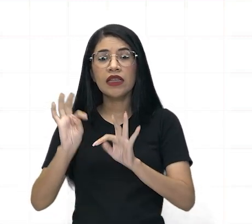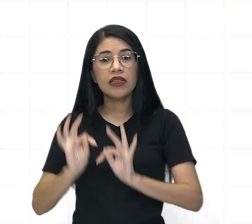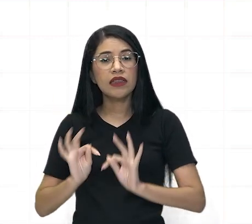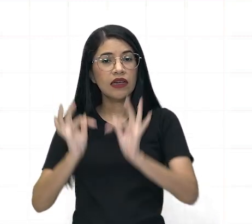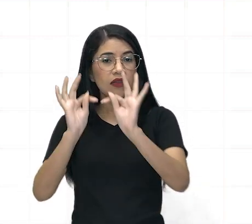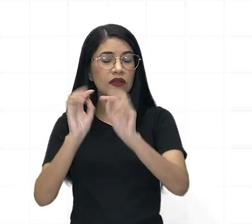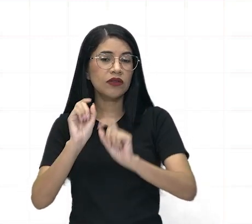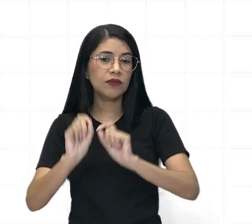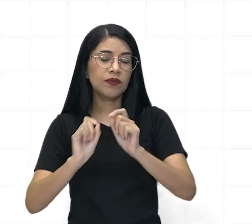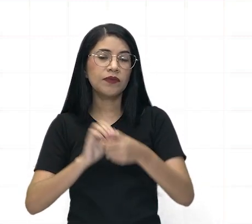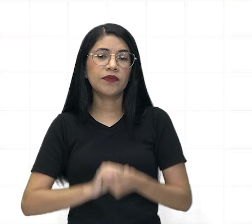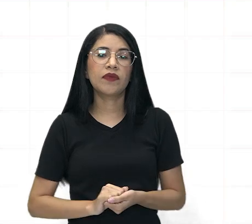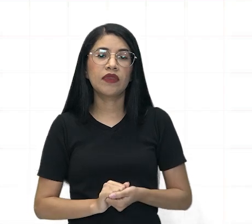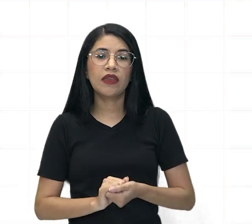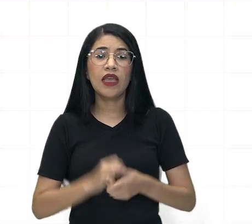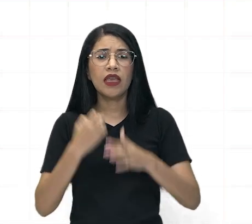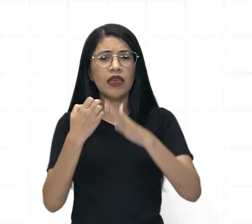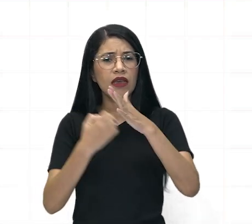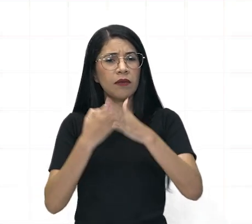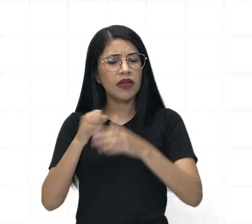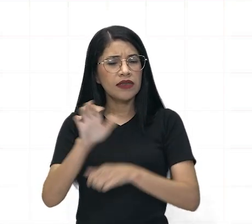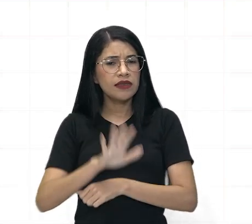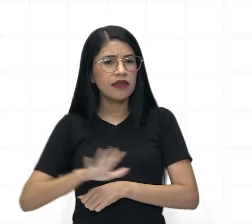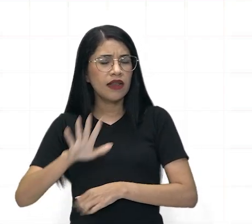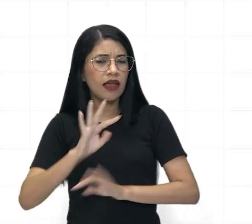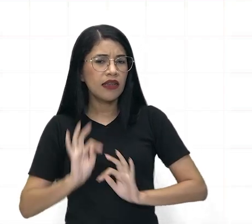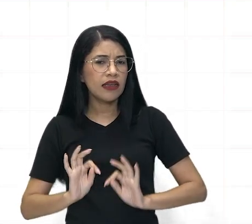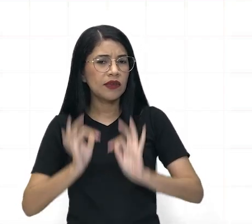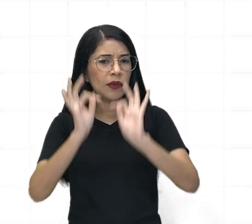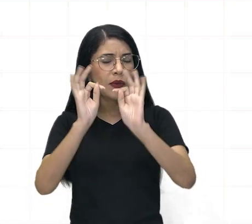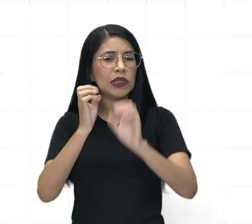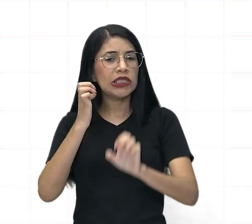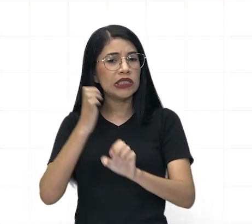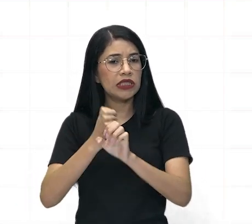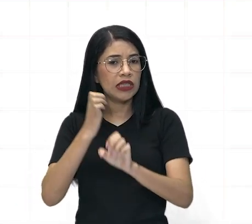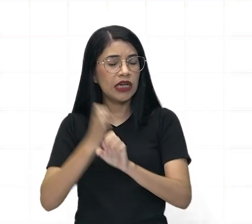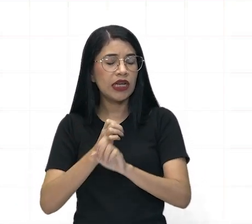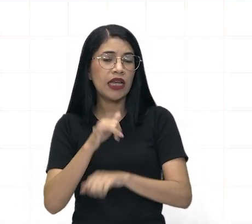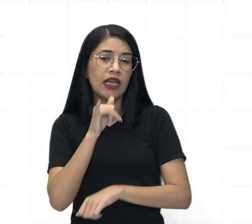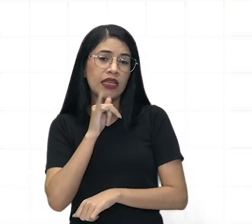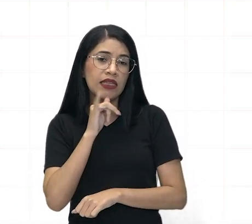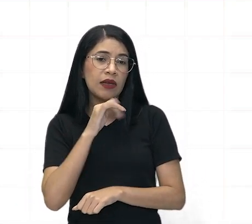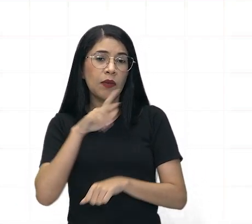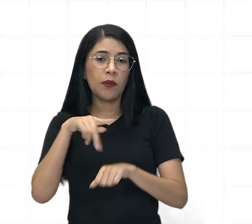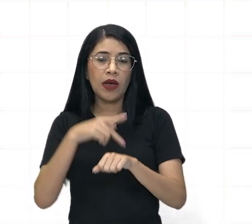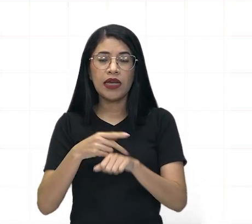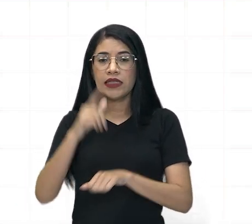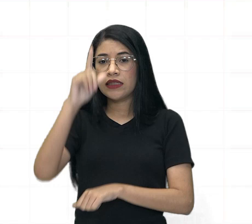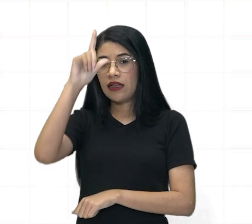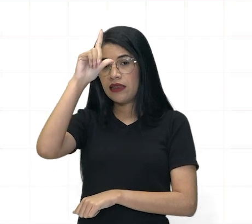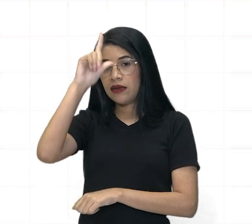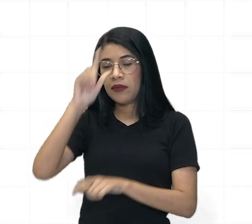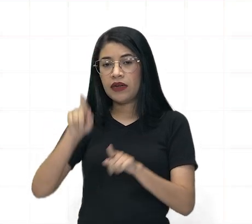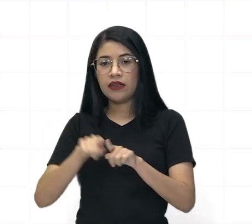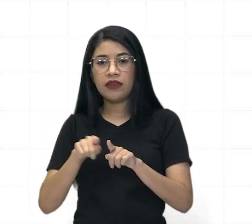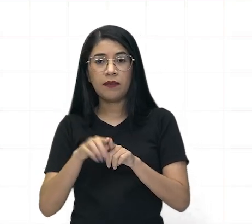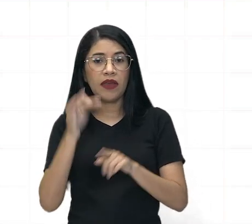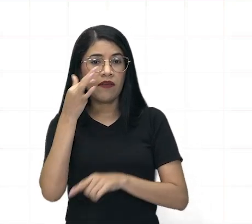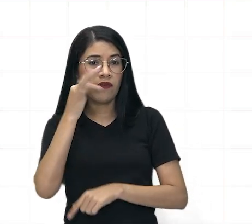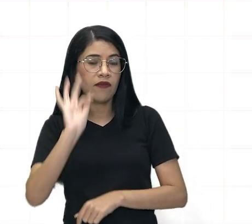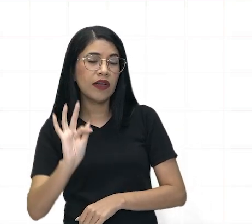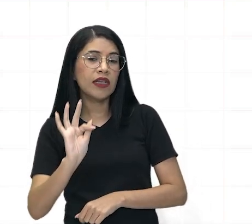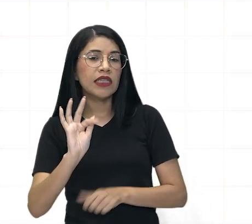tecnologia, destacam-se empresas de tecnologia e engenharia em países como Alemanha e França, que impulsionam lá